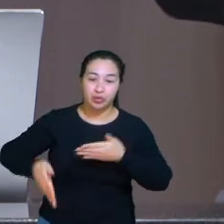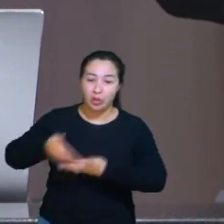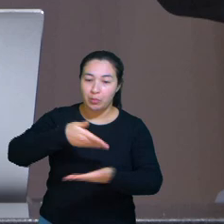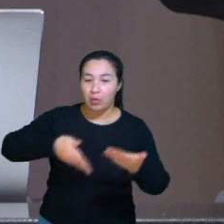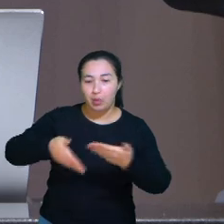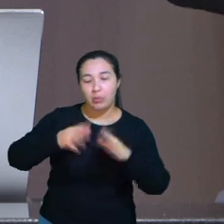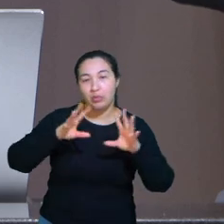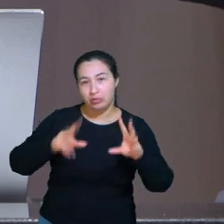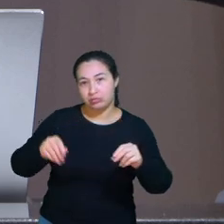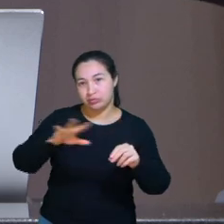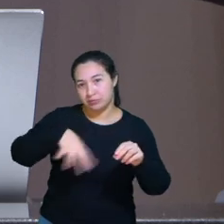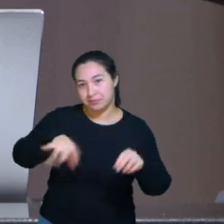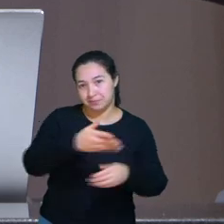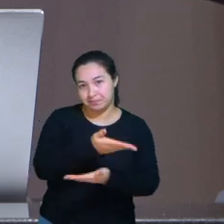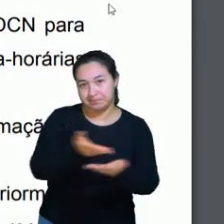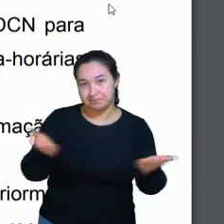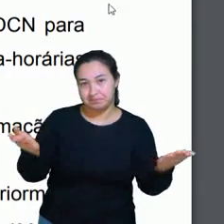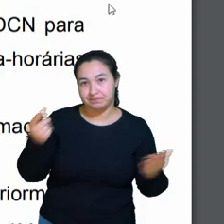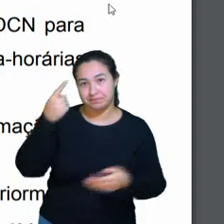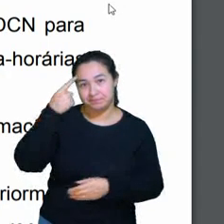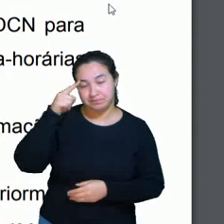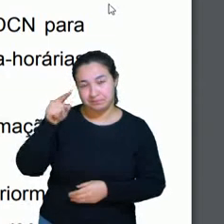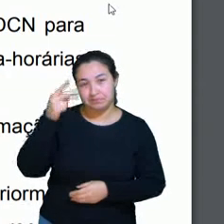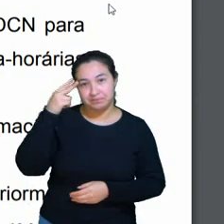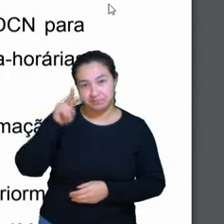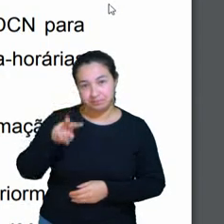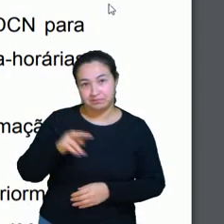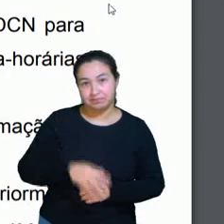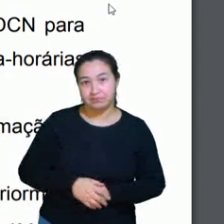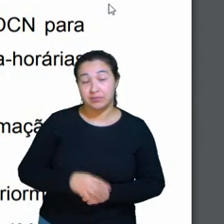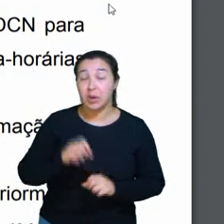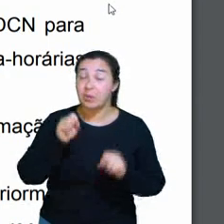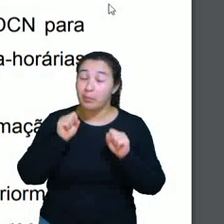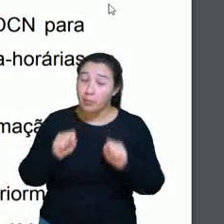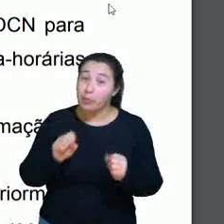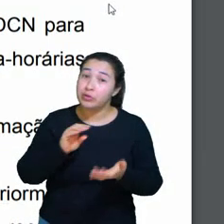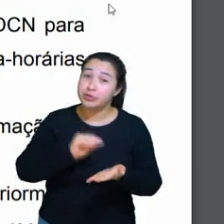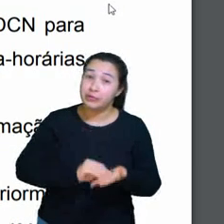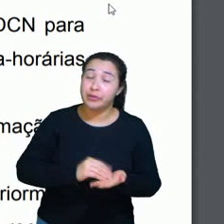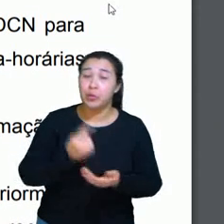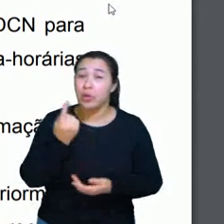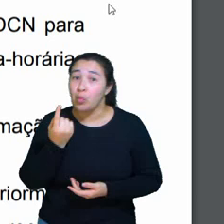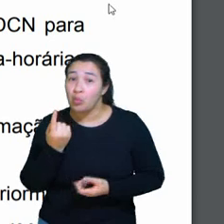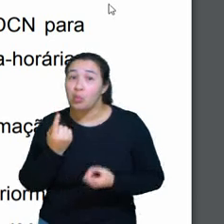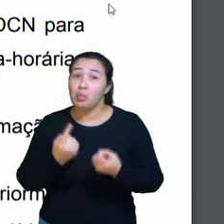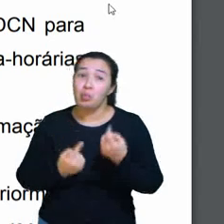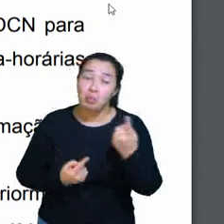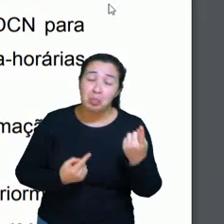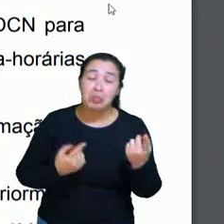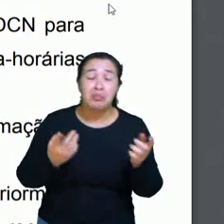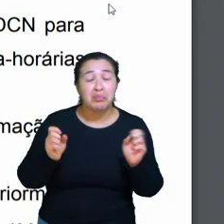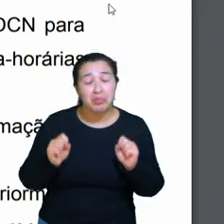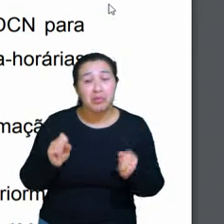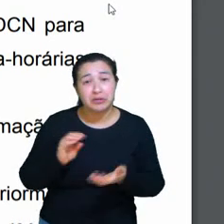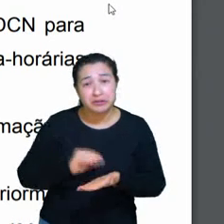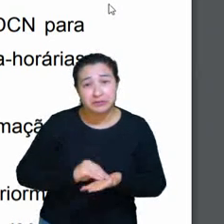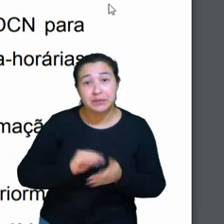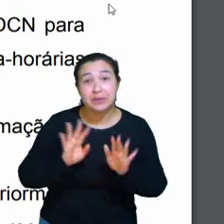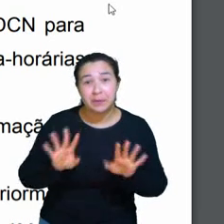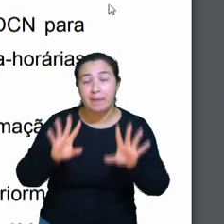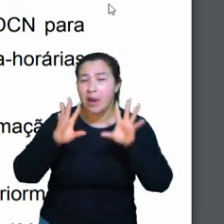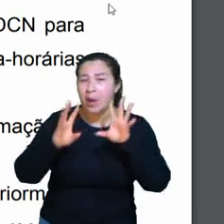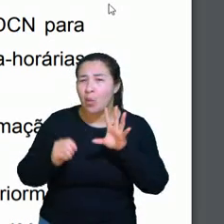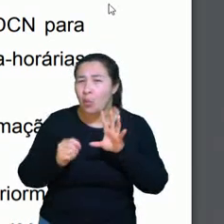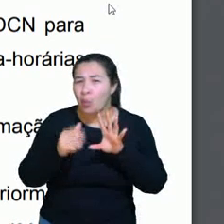nesses dois dias ou tentando reunir pode ser que tenha também ficado algo né pelo caminho mas que a